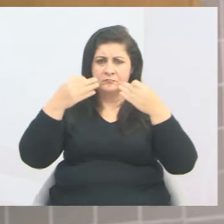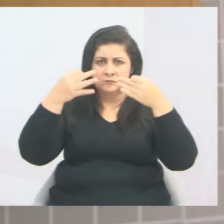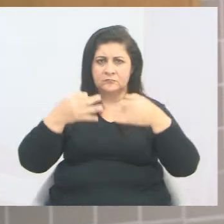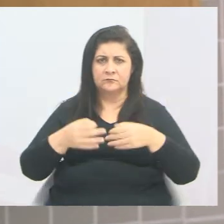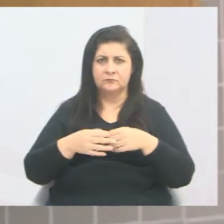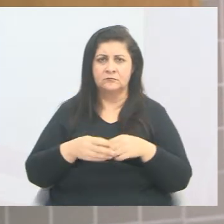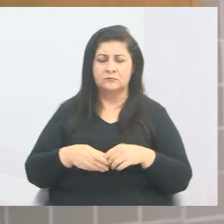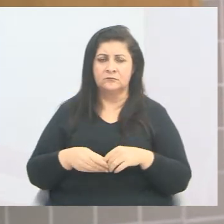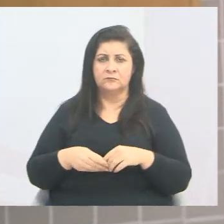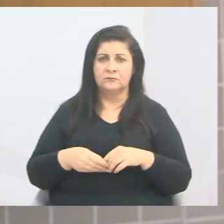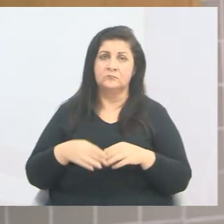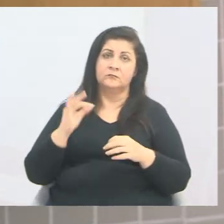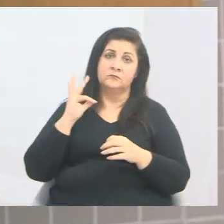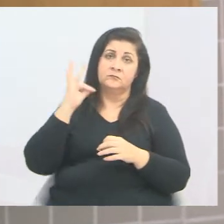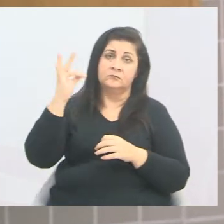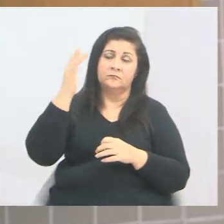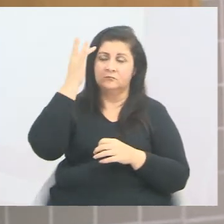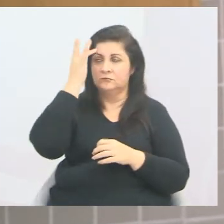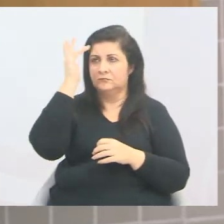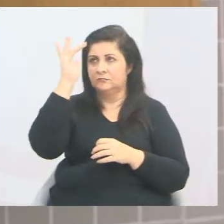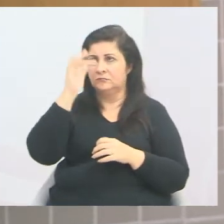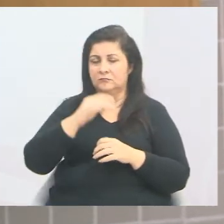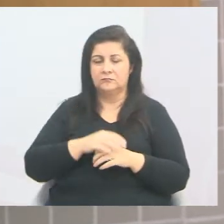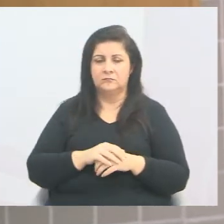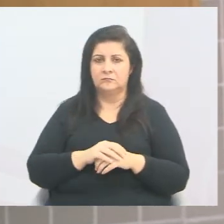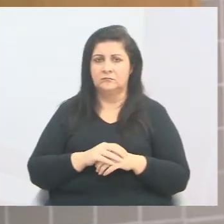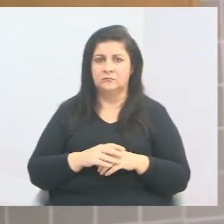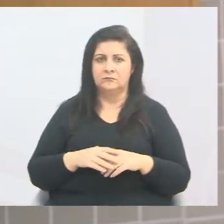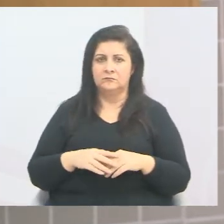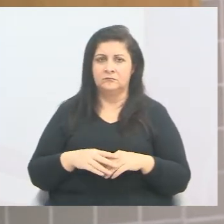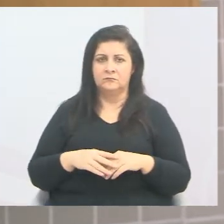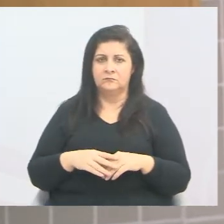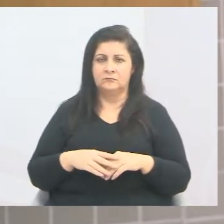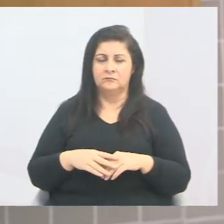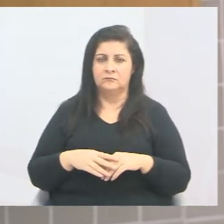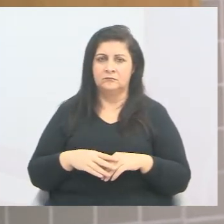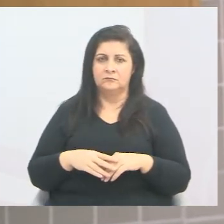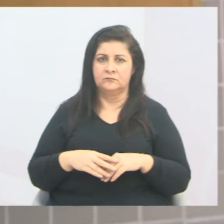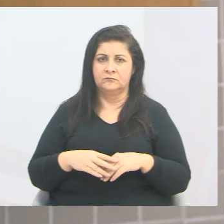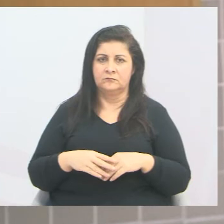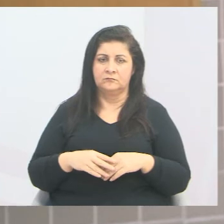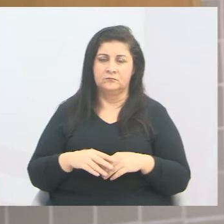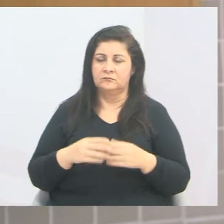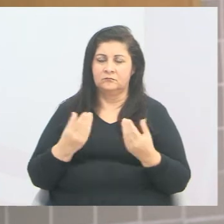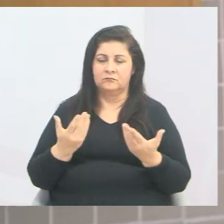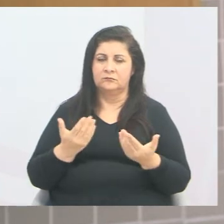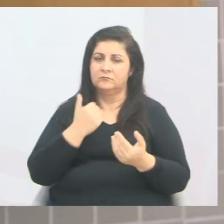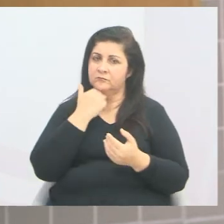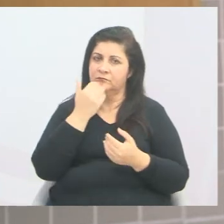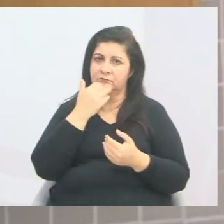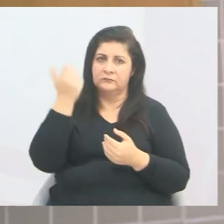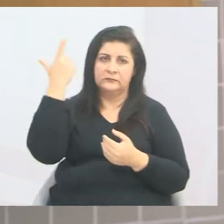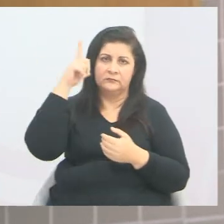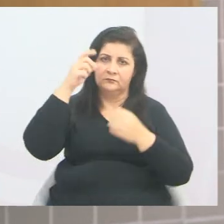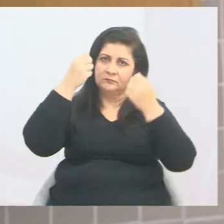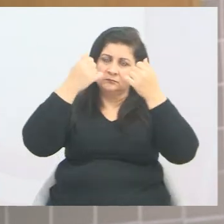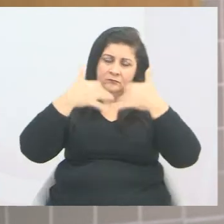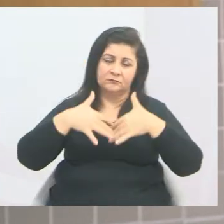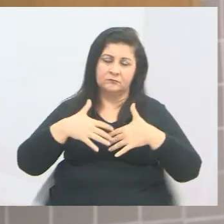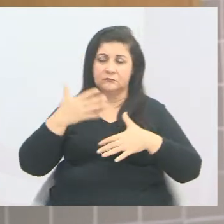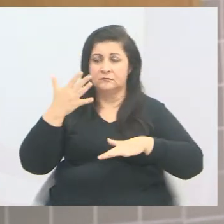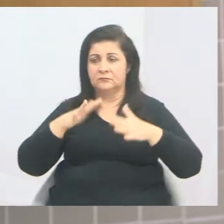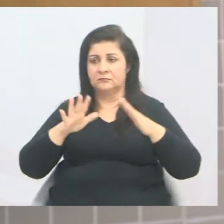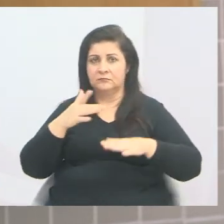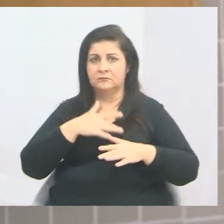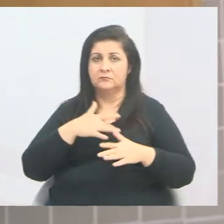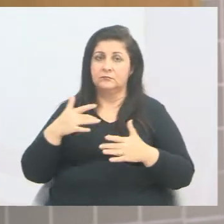e para frente não consigo dizer o que vem para frente, né? Isso não consigo mesmo dizer, porque depende muito das condições da